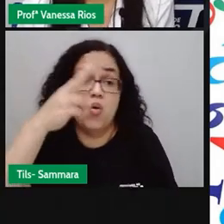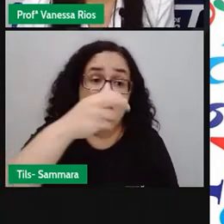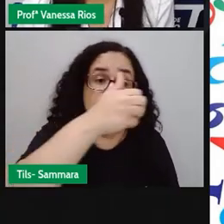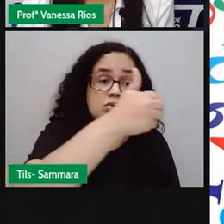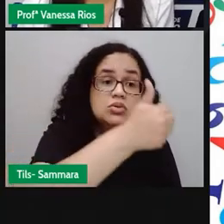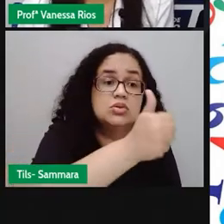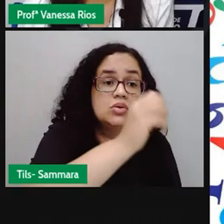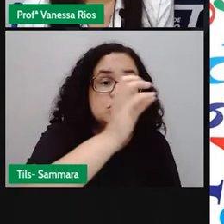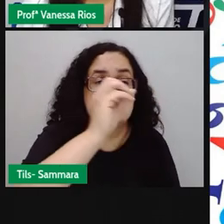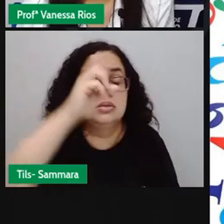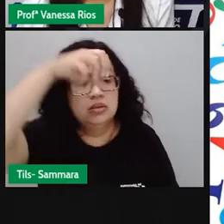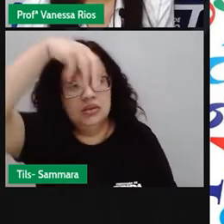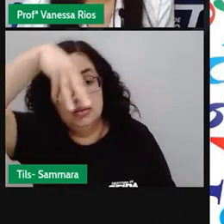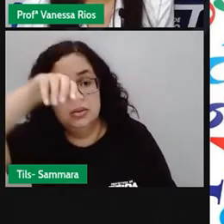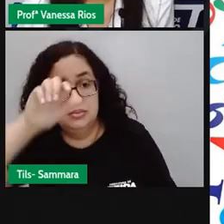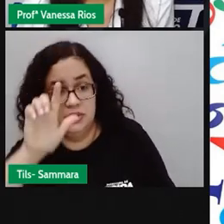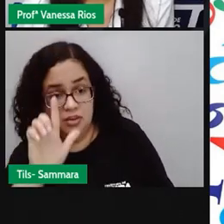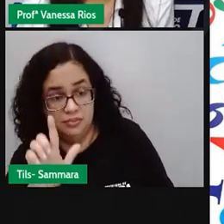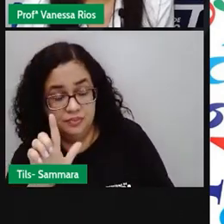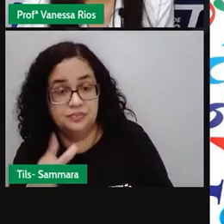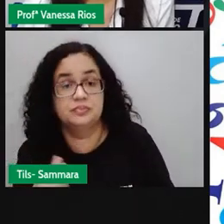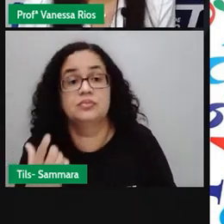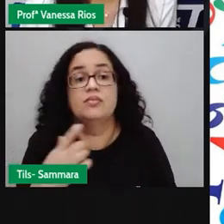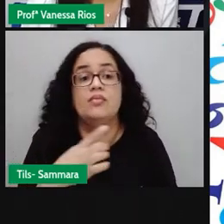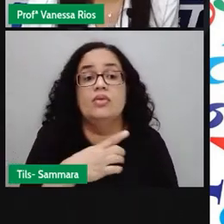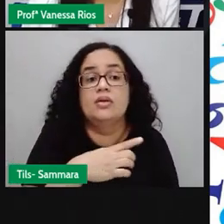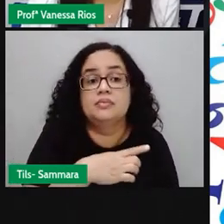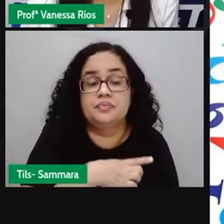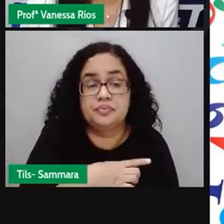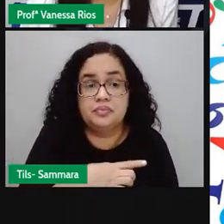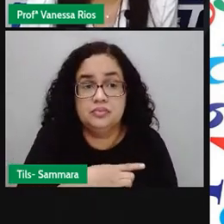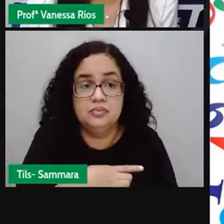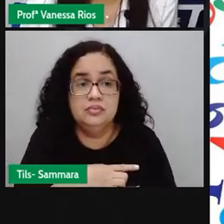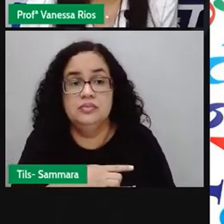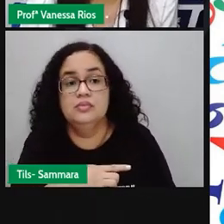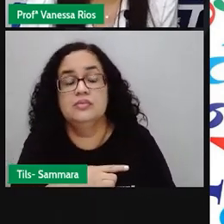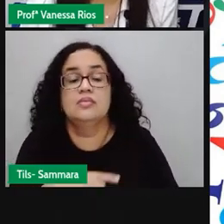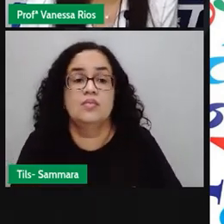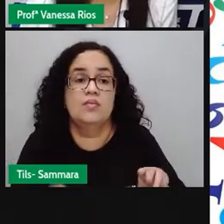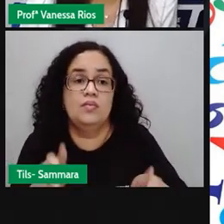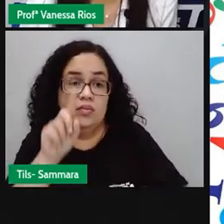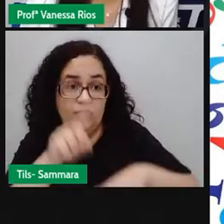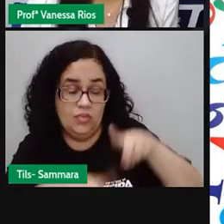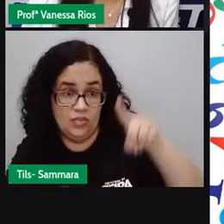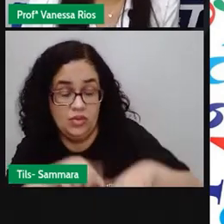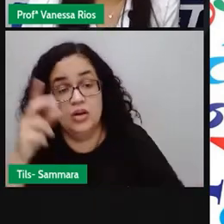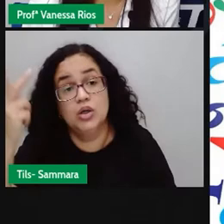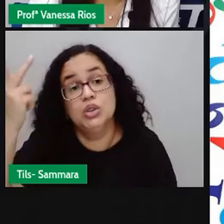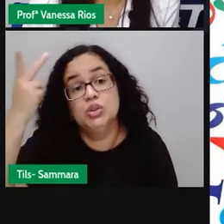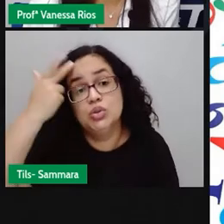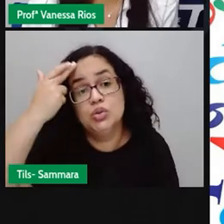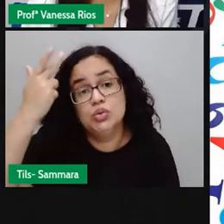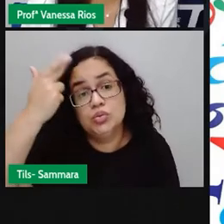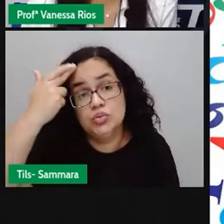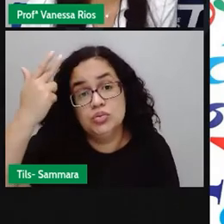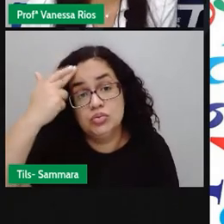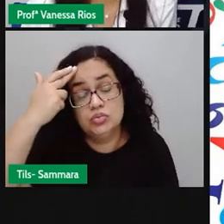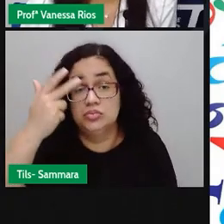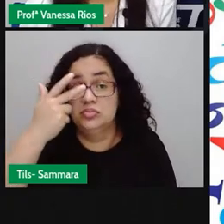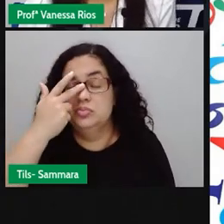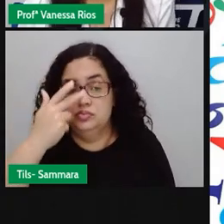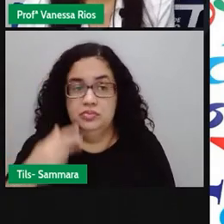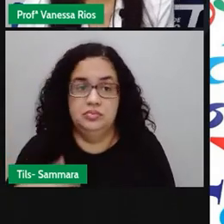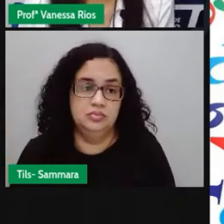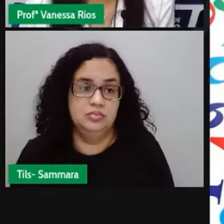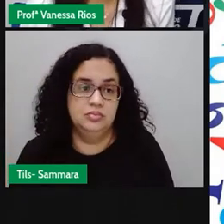uma capacidade dentro desse copo de armazenar um determinado material. Normalmente, aí a capacidade está